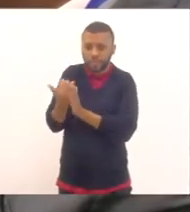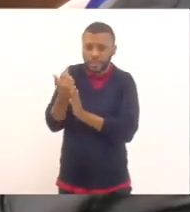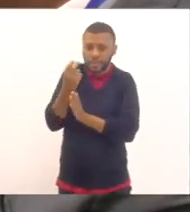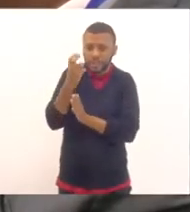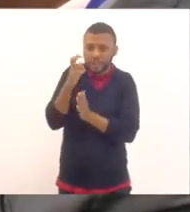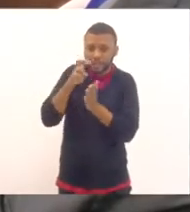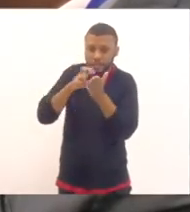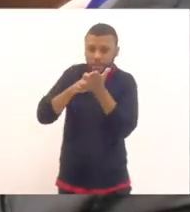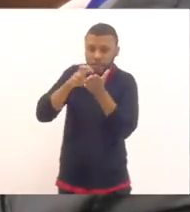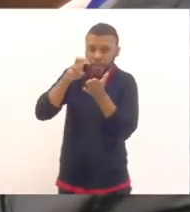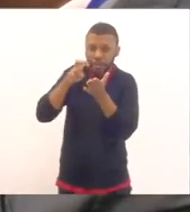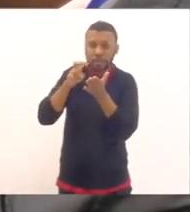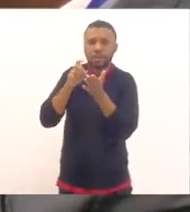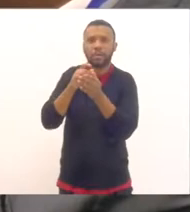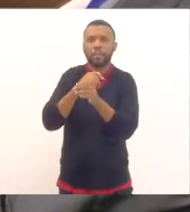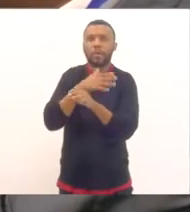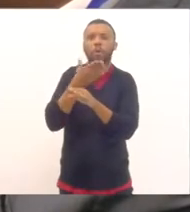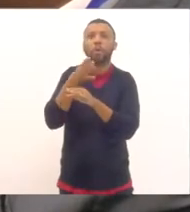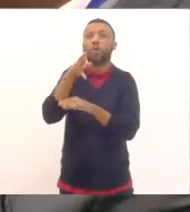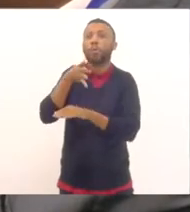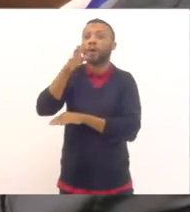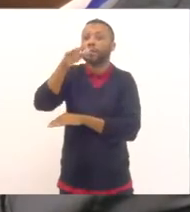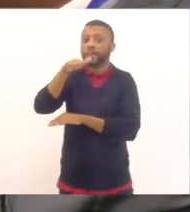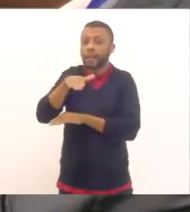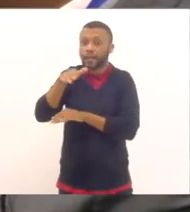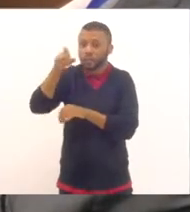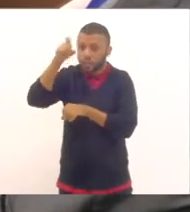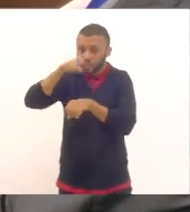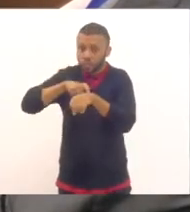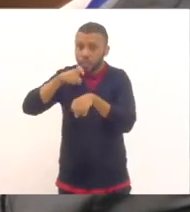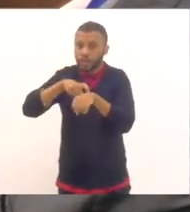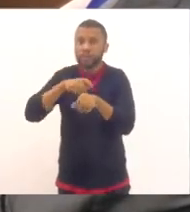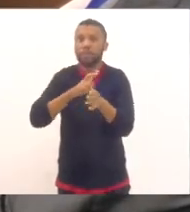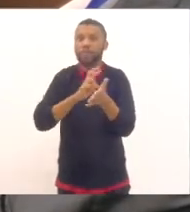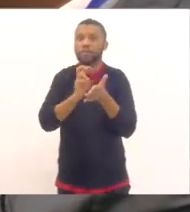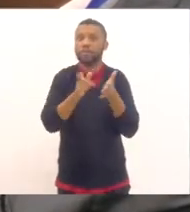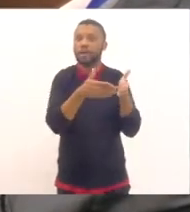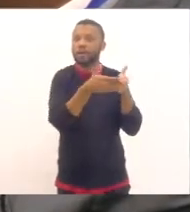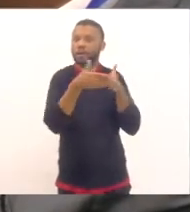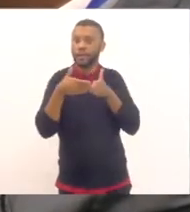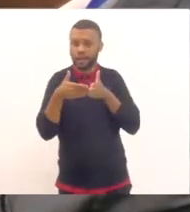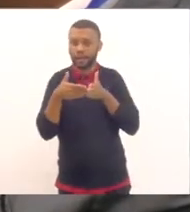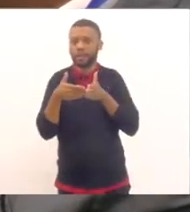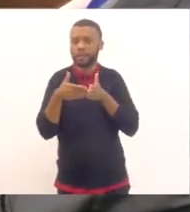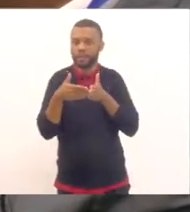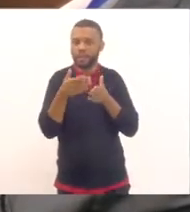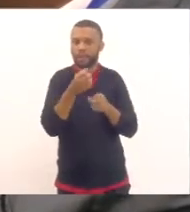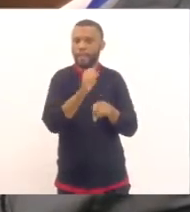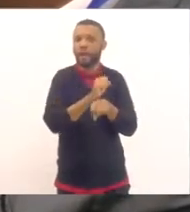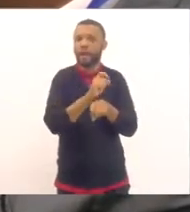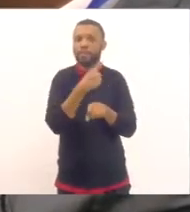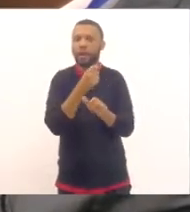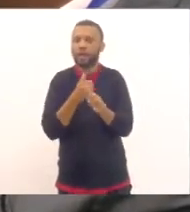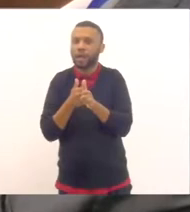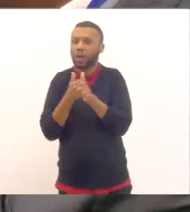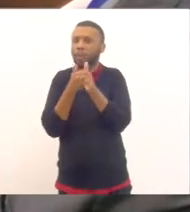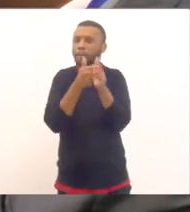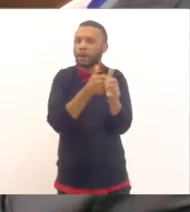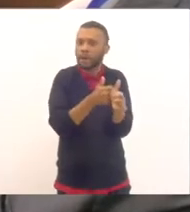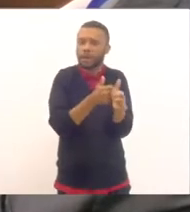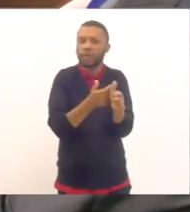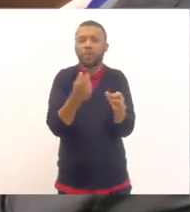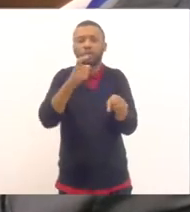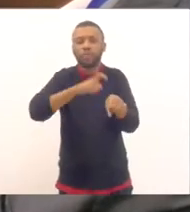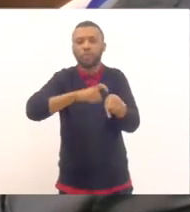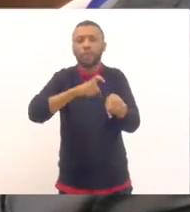5 horas da manhã saiu um ponto e quatro horas da tarde quando a SuperVia sai nós fazemos o até uma um acompanhamento da SuperVia na